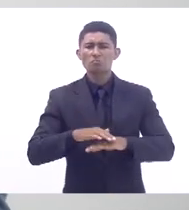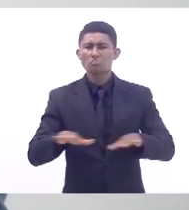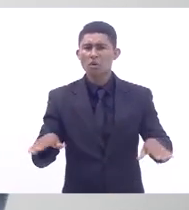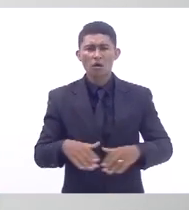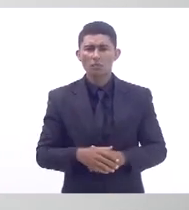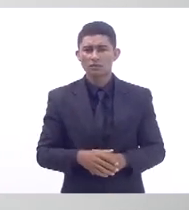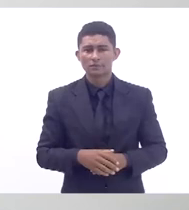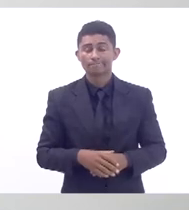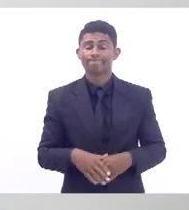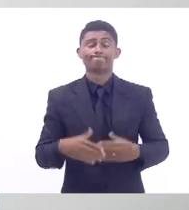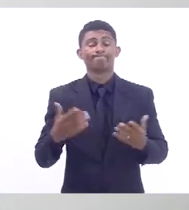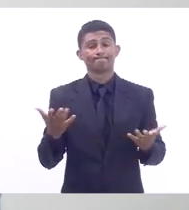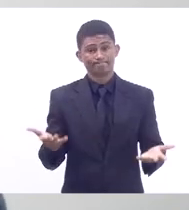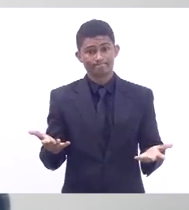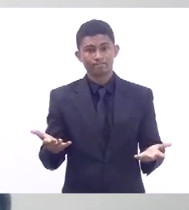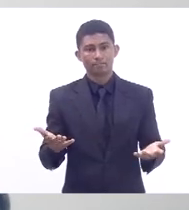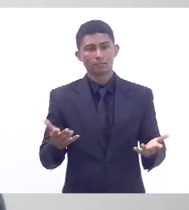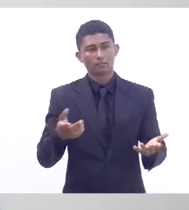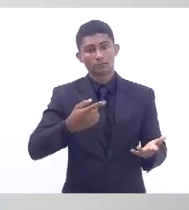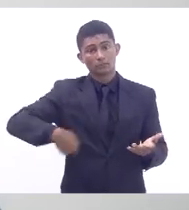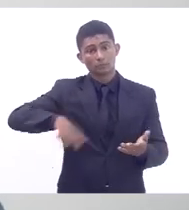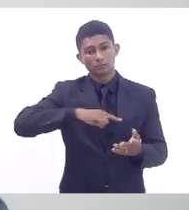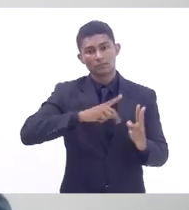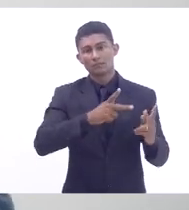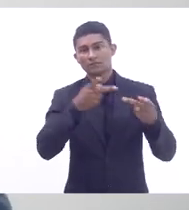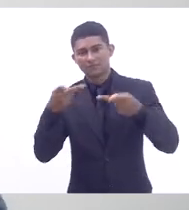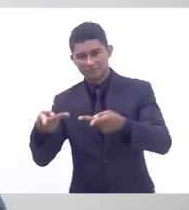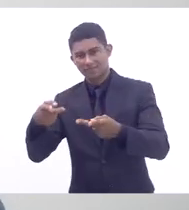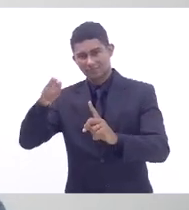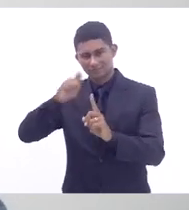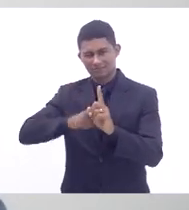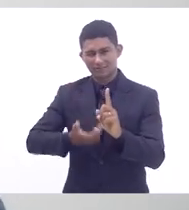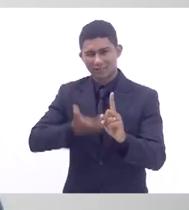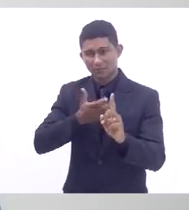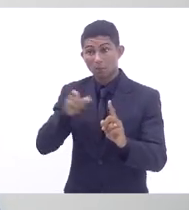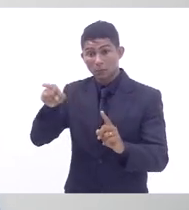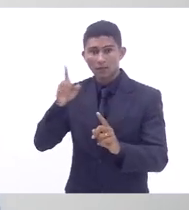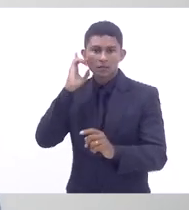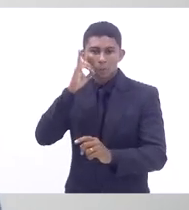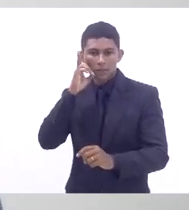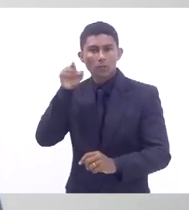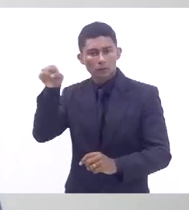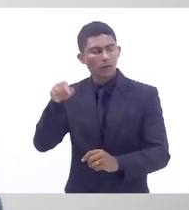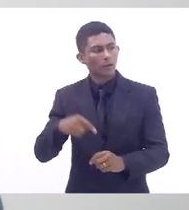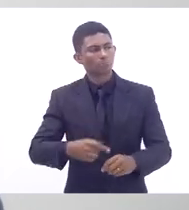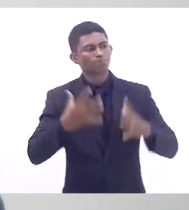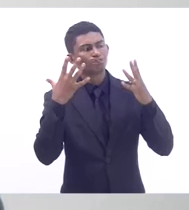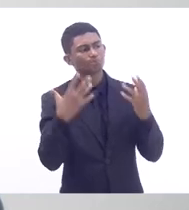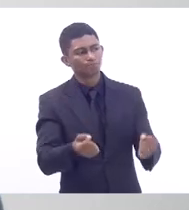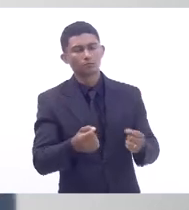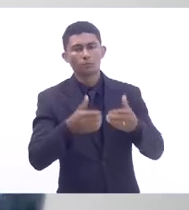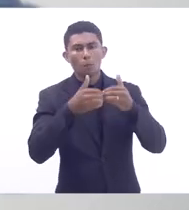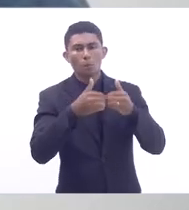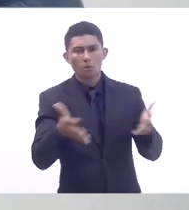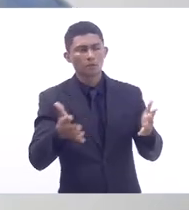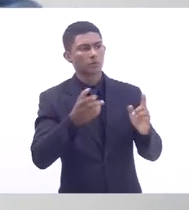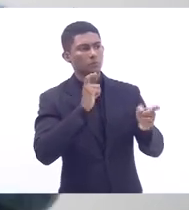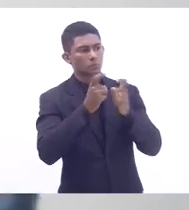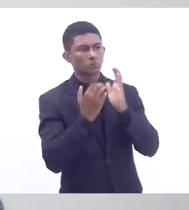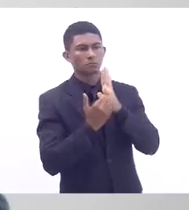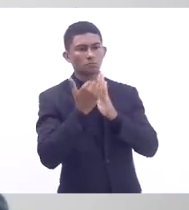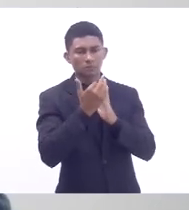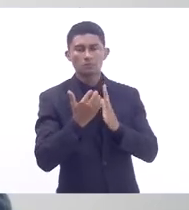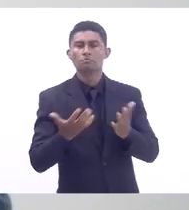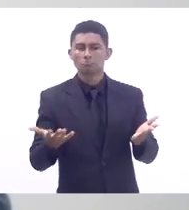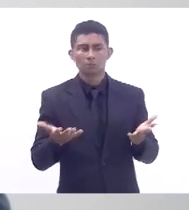após essa visita ano dezembro o deputado ao ar e se comprometeu em ampliar a discussão antes versus